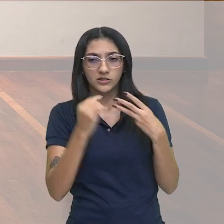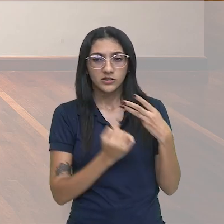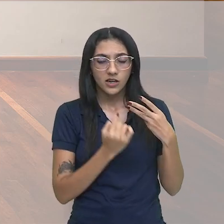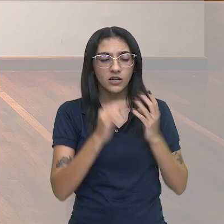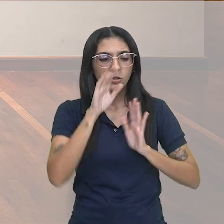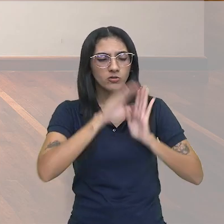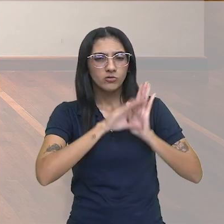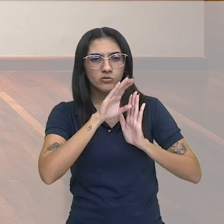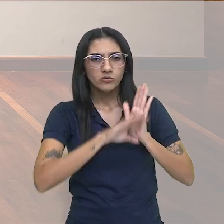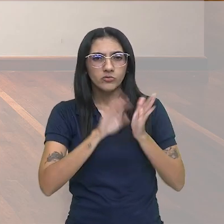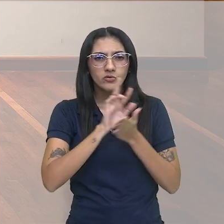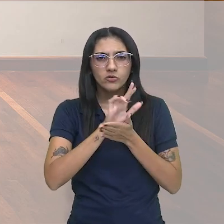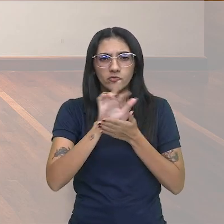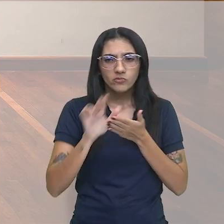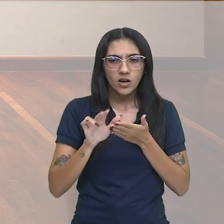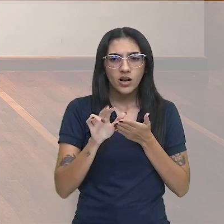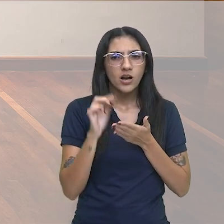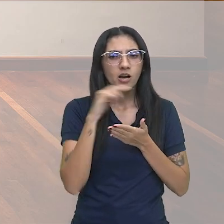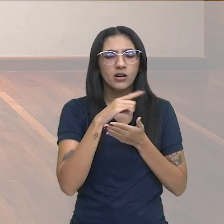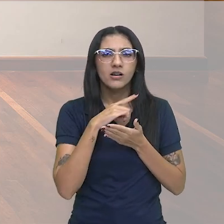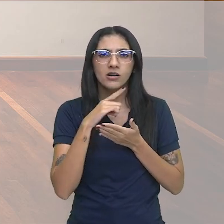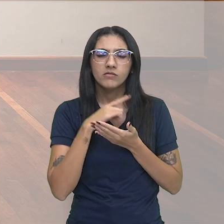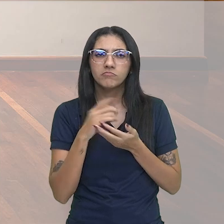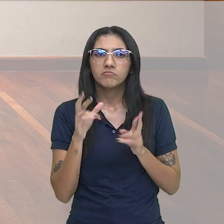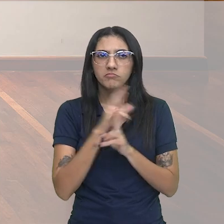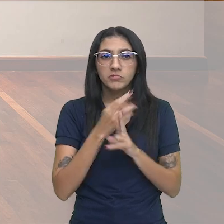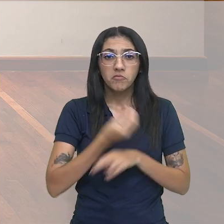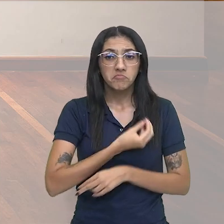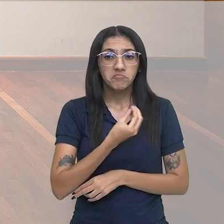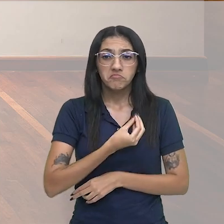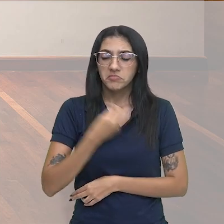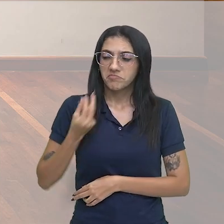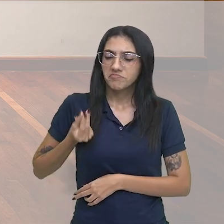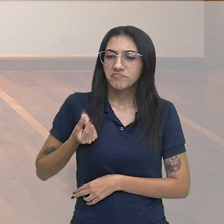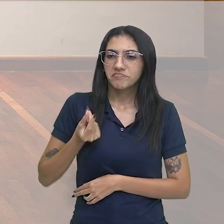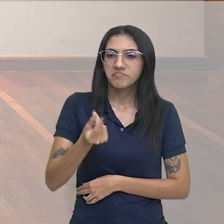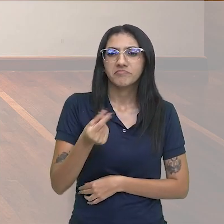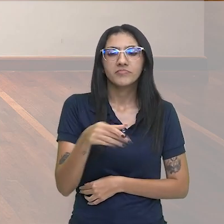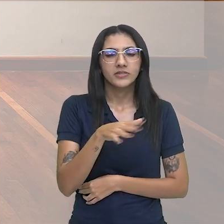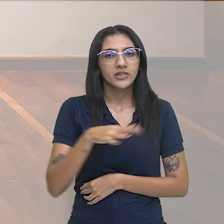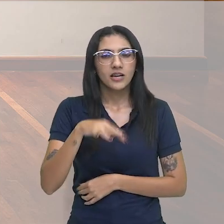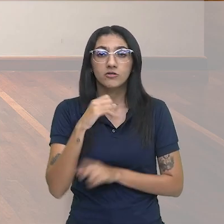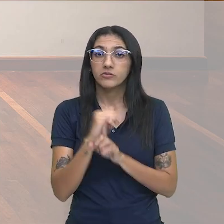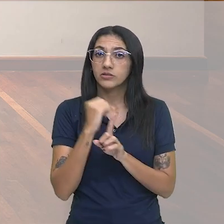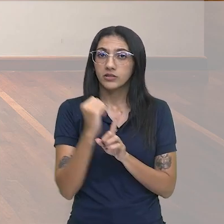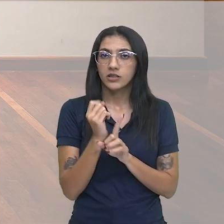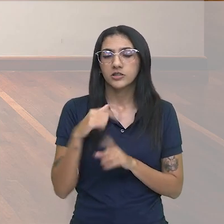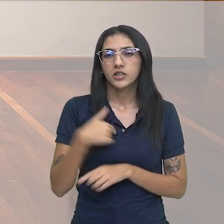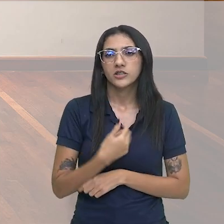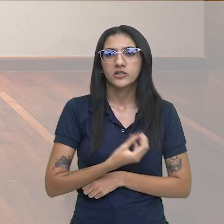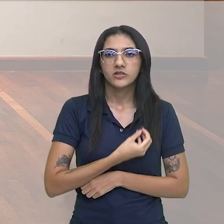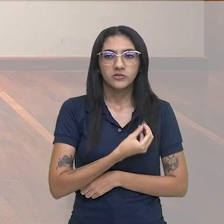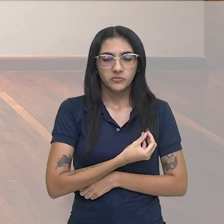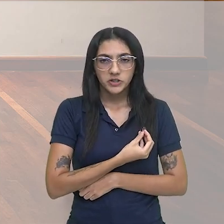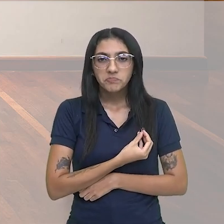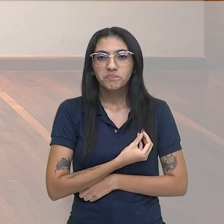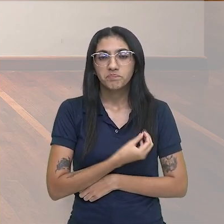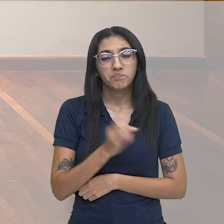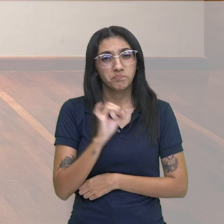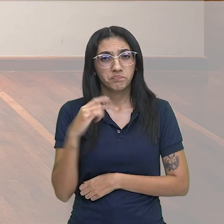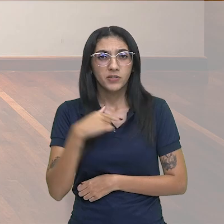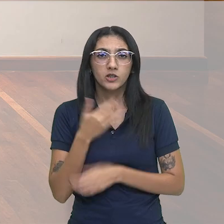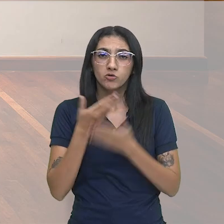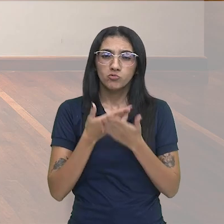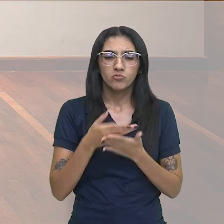seus conceitos, eles estão presentes ainda hoje na sociedade que nós vivemos. E quando nós estudamos